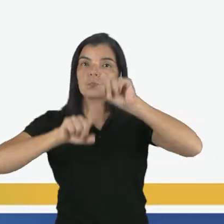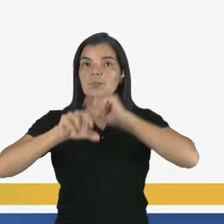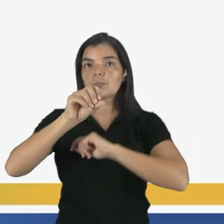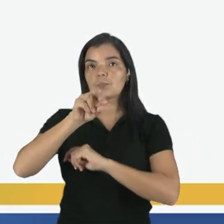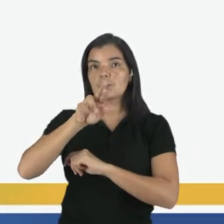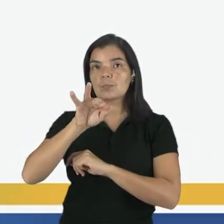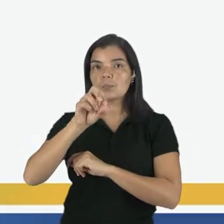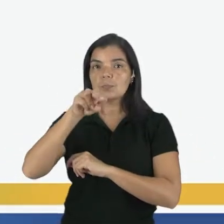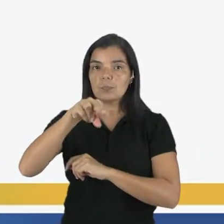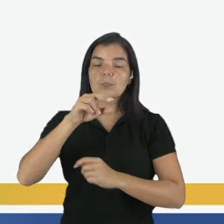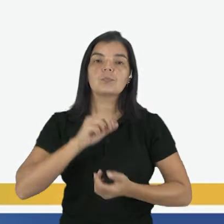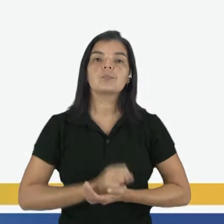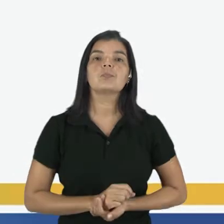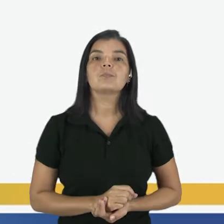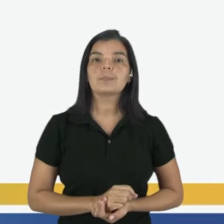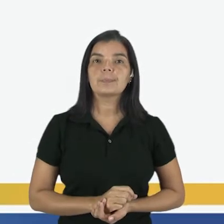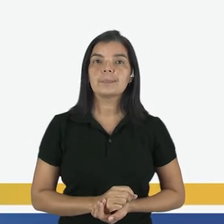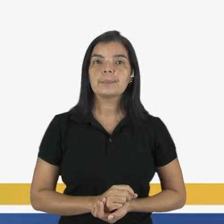Órion.